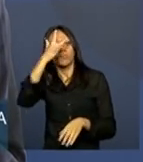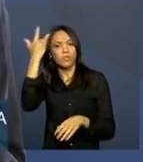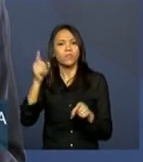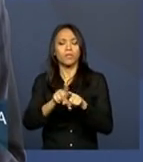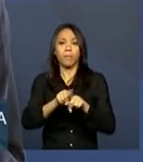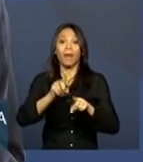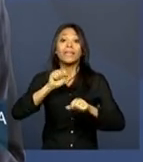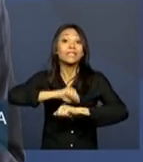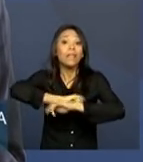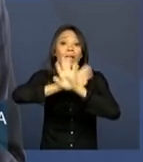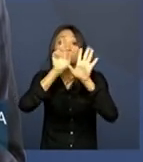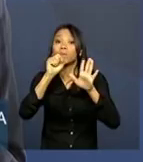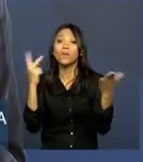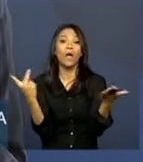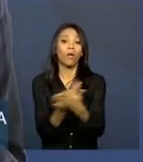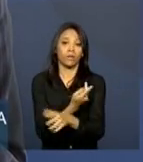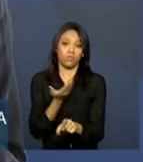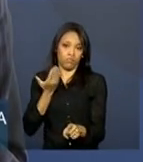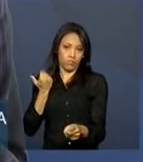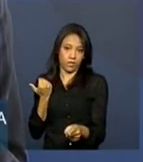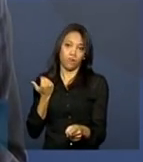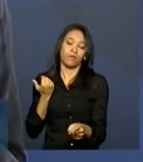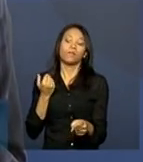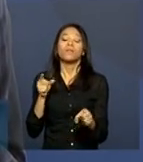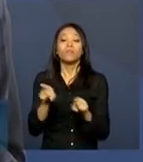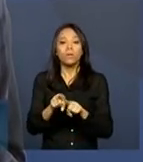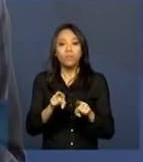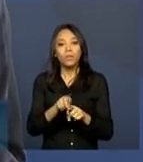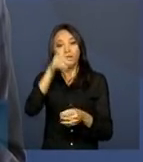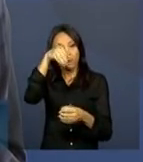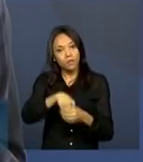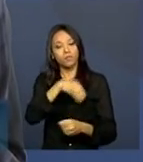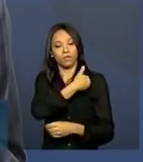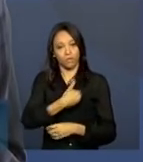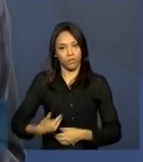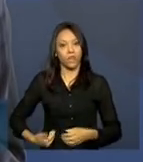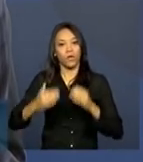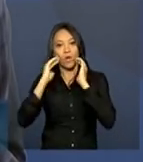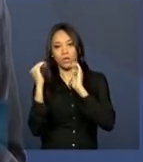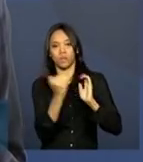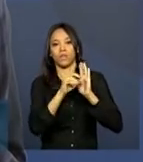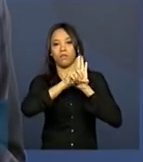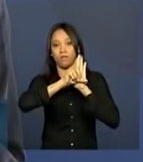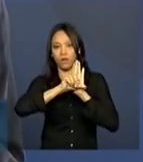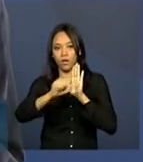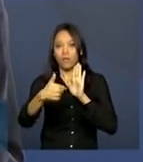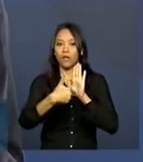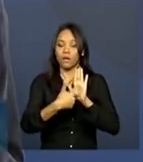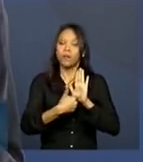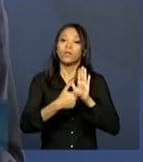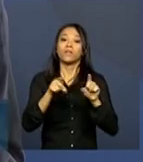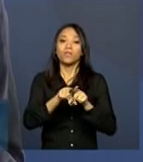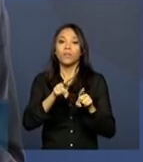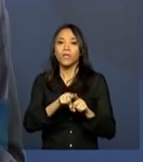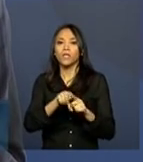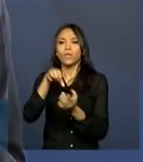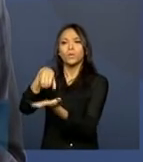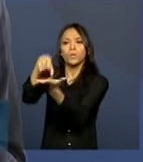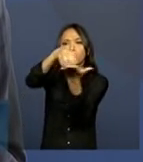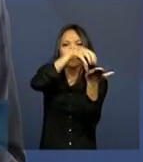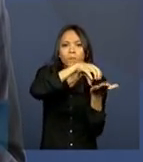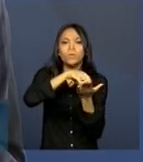esclarecimento deveriam ser identificados no âmbito estatal ainda segundo a lei estruturas instituições